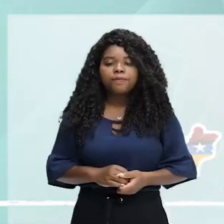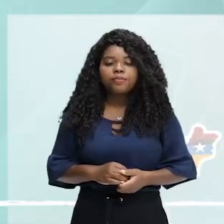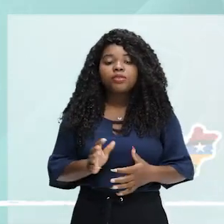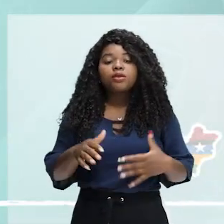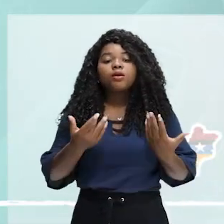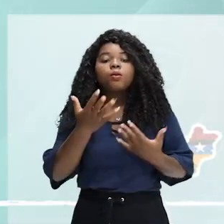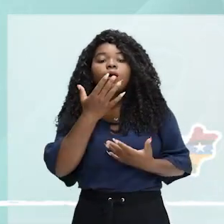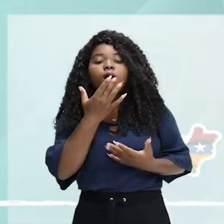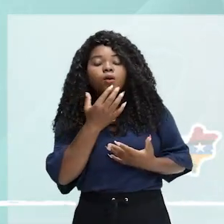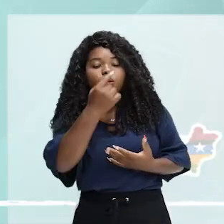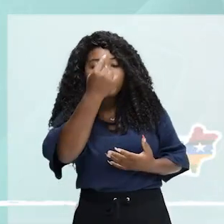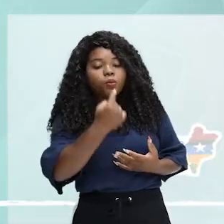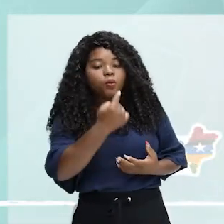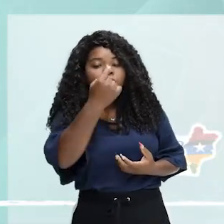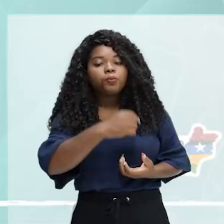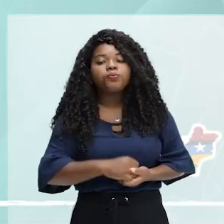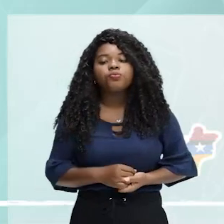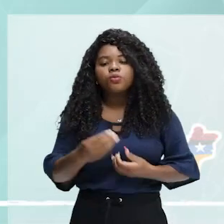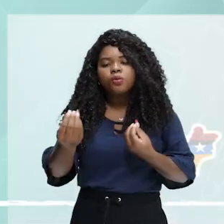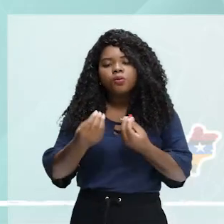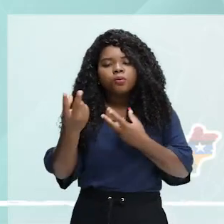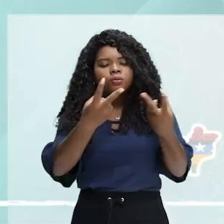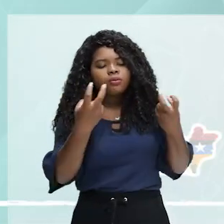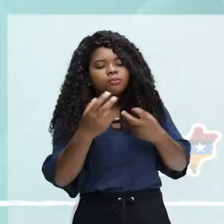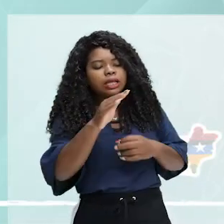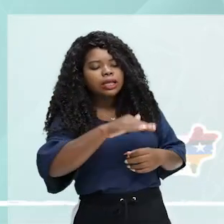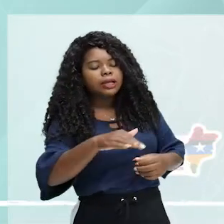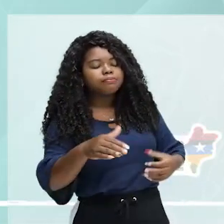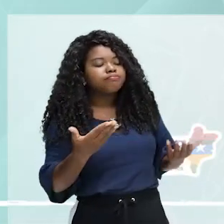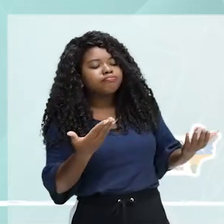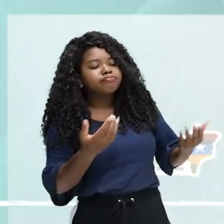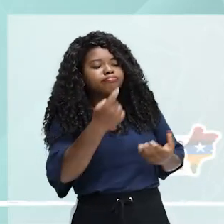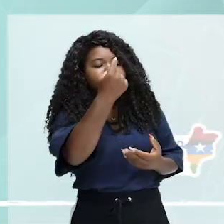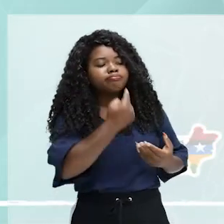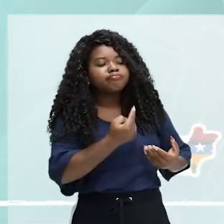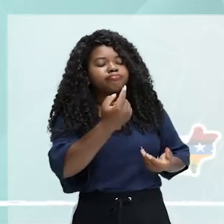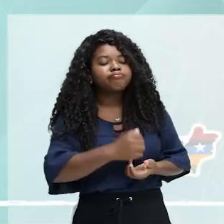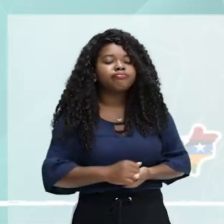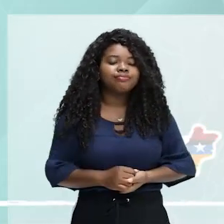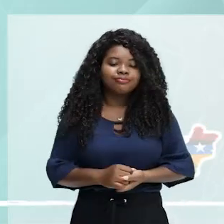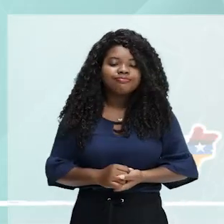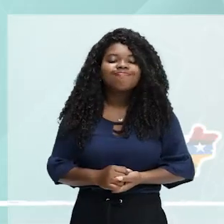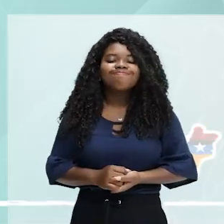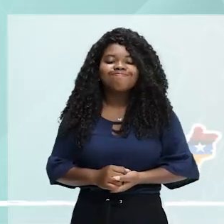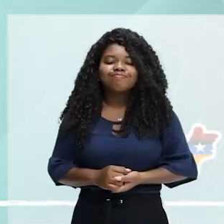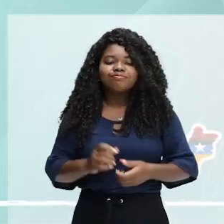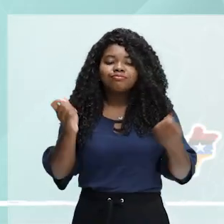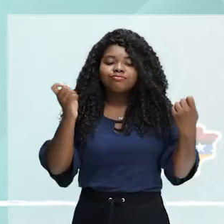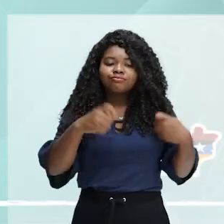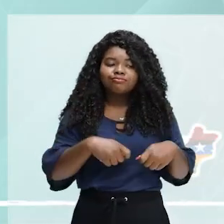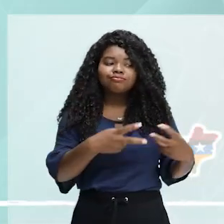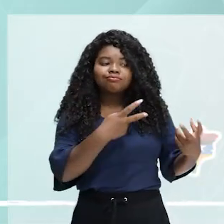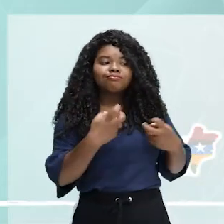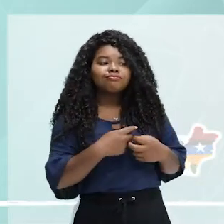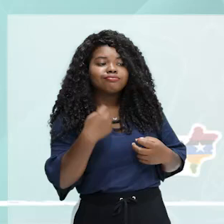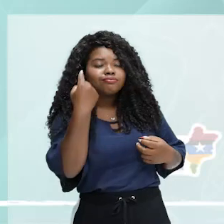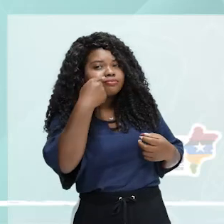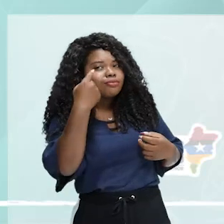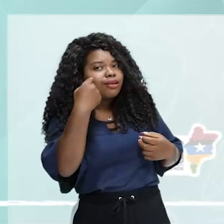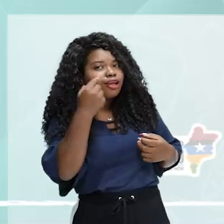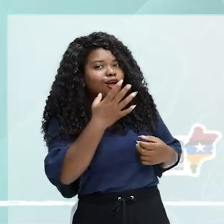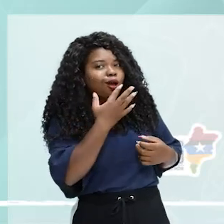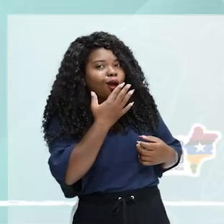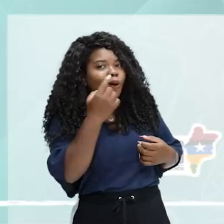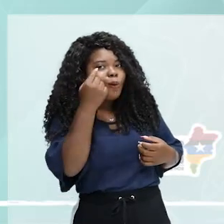imagem? Como você percebe esta criança? É possível perceber a cor dos olhos dela? E